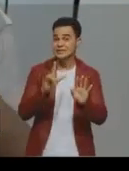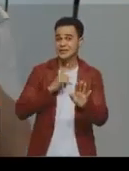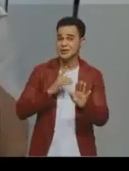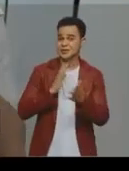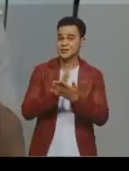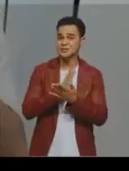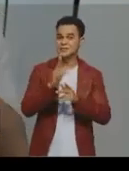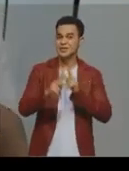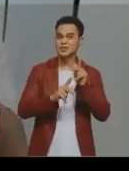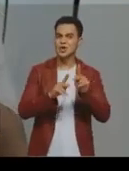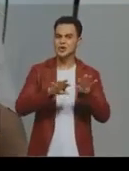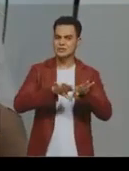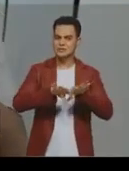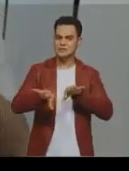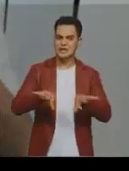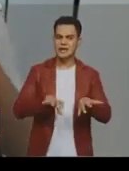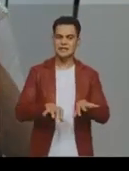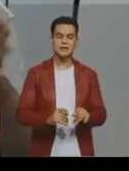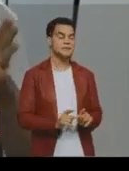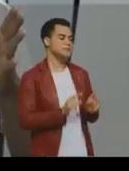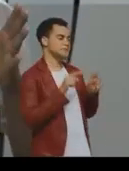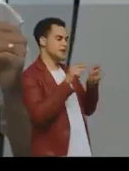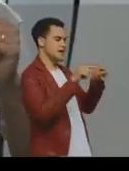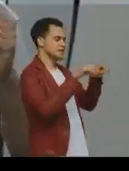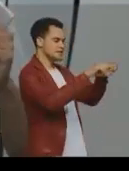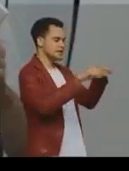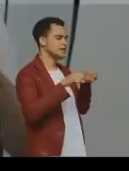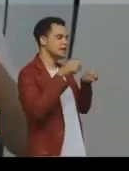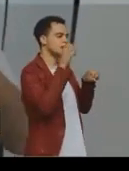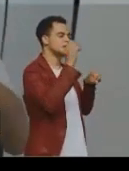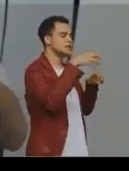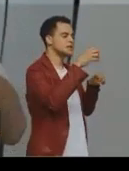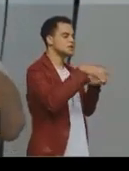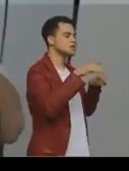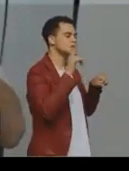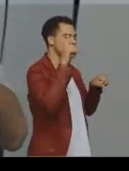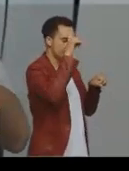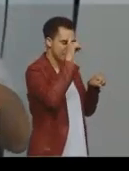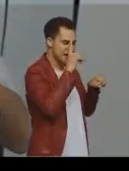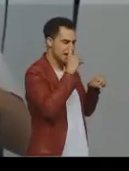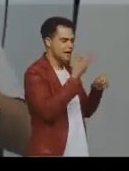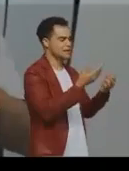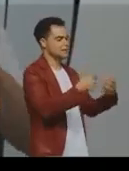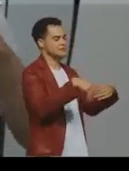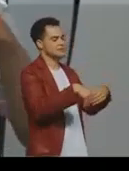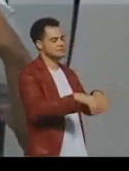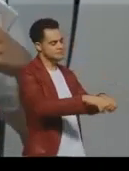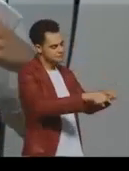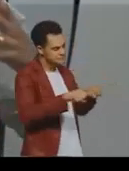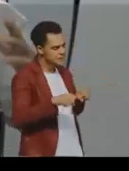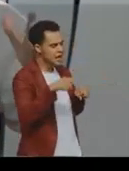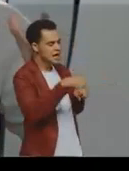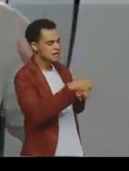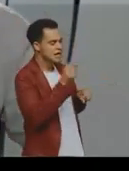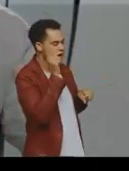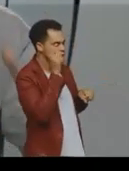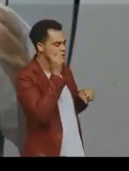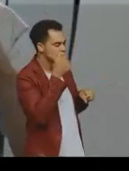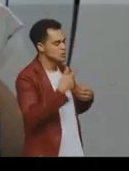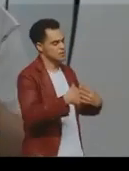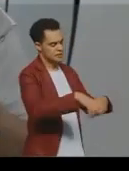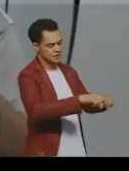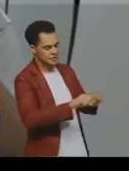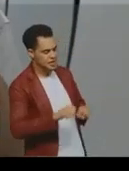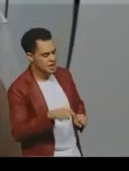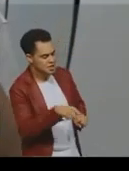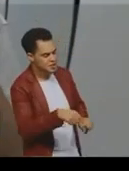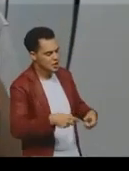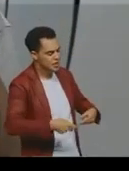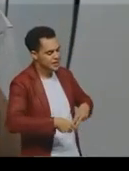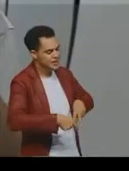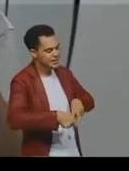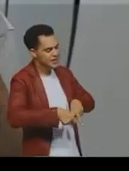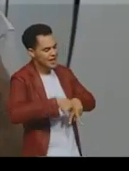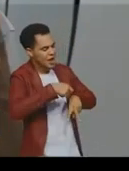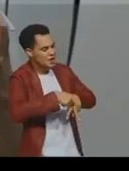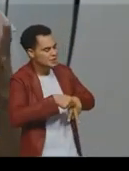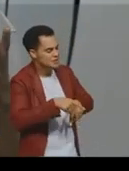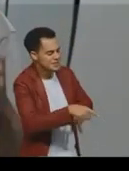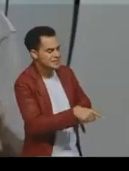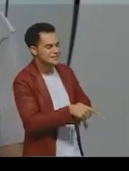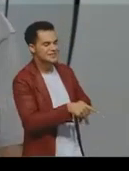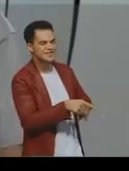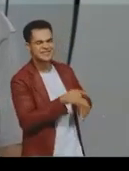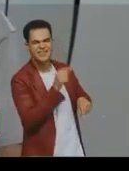que coloca lá, olha, essa gaveta aqui é camisas amarelas, essa aqui, camisas azuis, essa aqui, só calças. Então, esse tipo